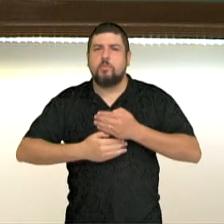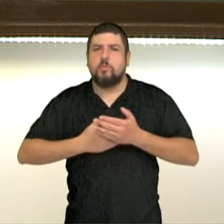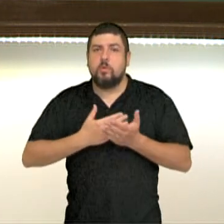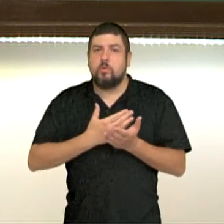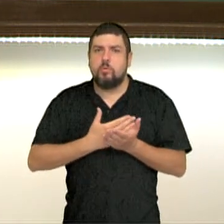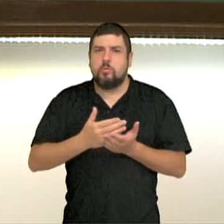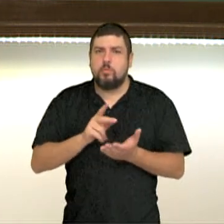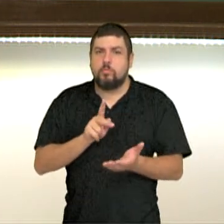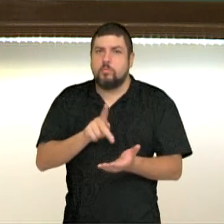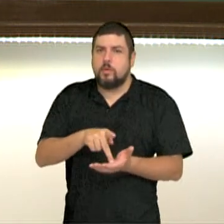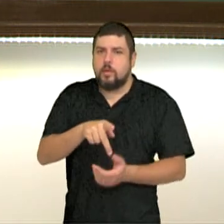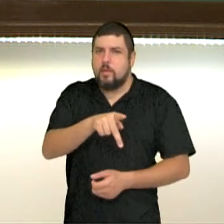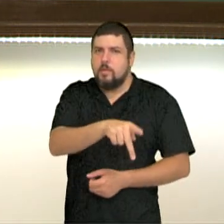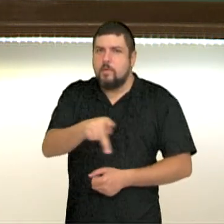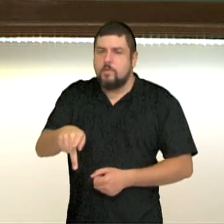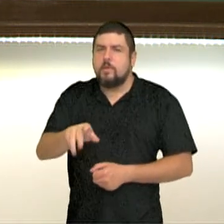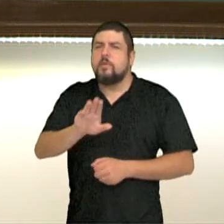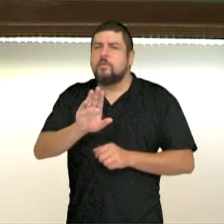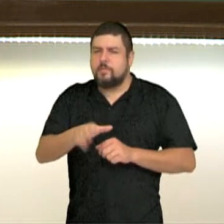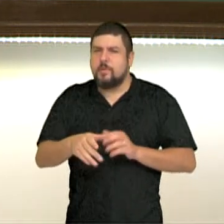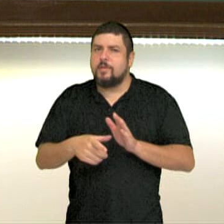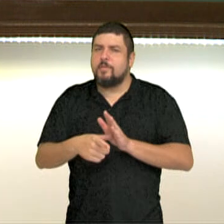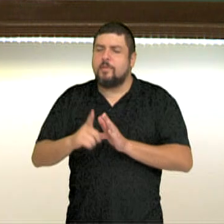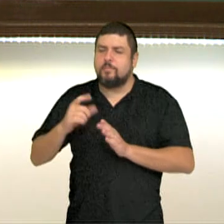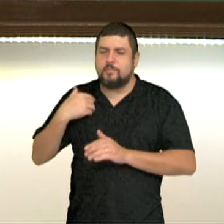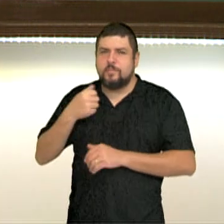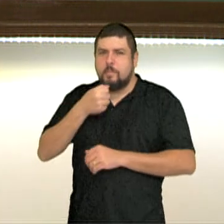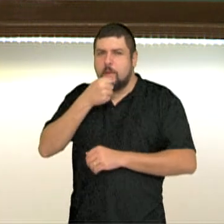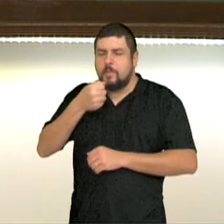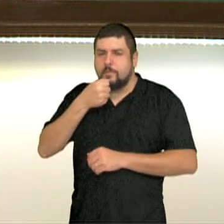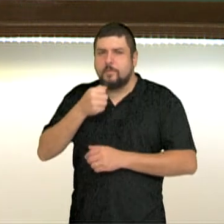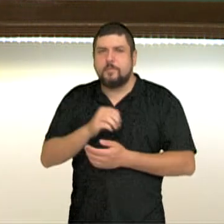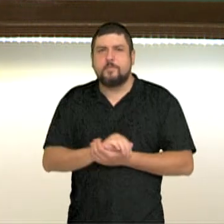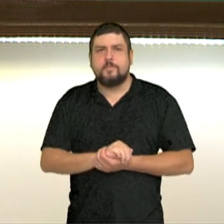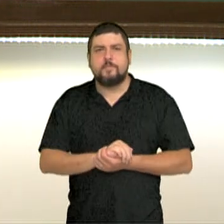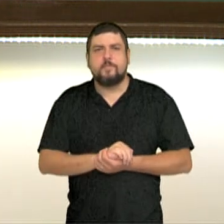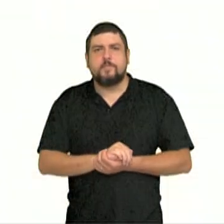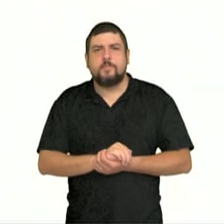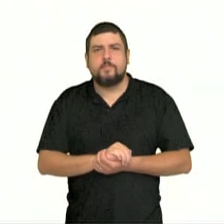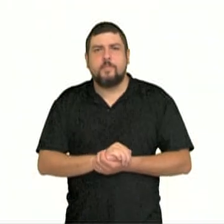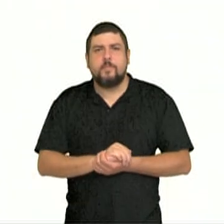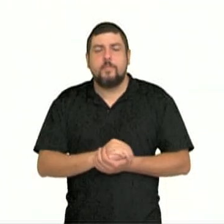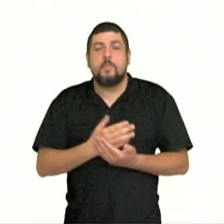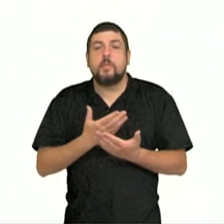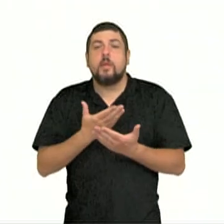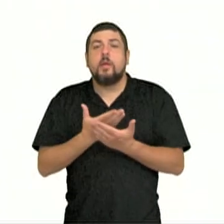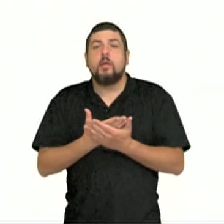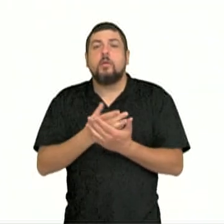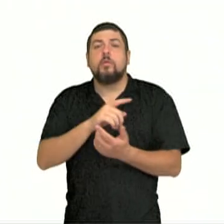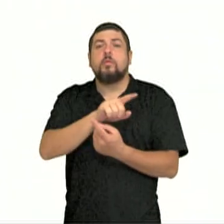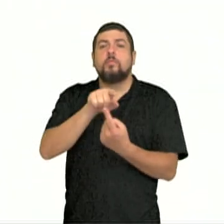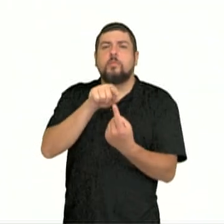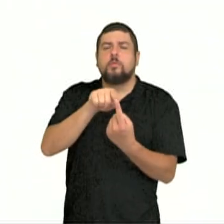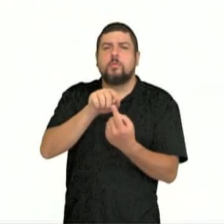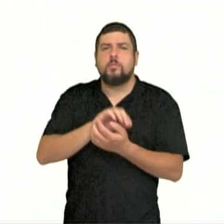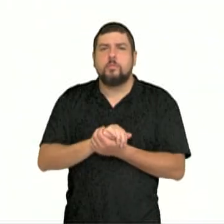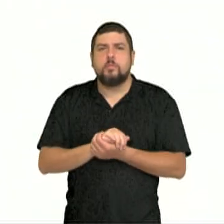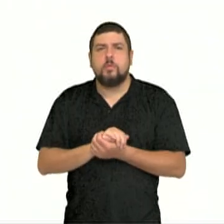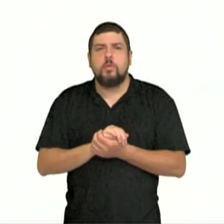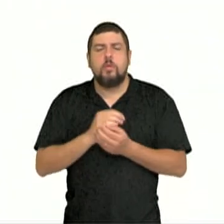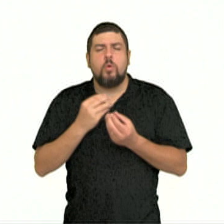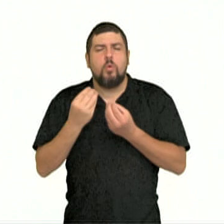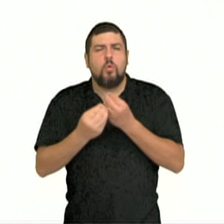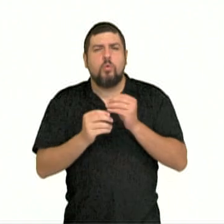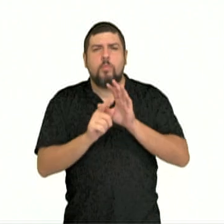só professora, mas já realizei entrevistas também. Os objetivos da aula de hoje são estudar marcas do gênero